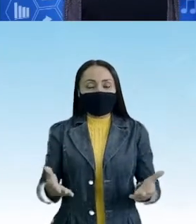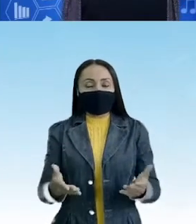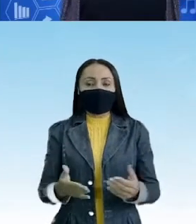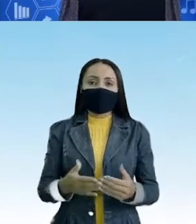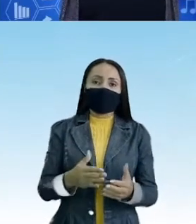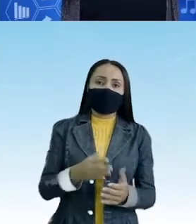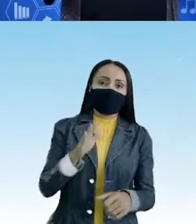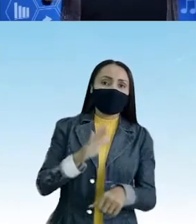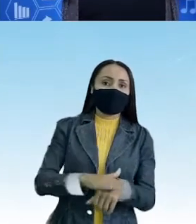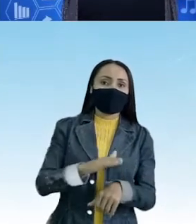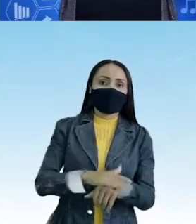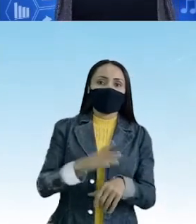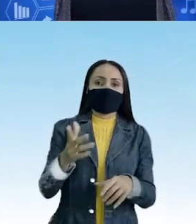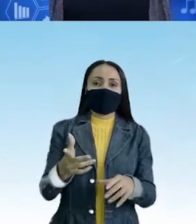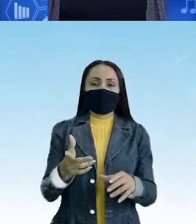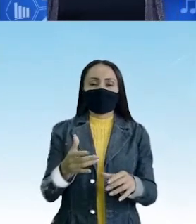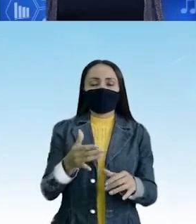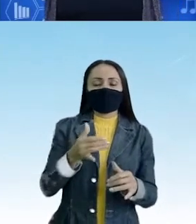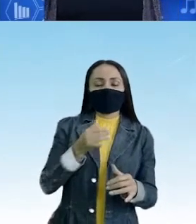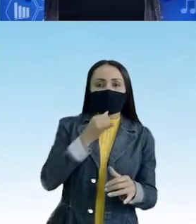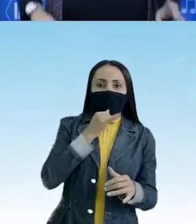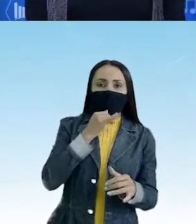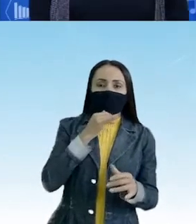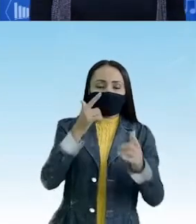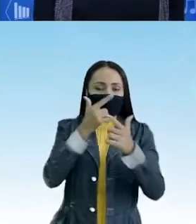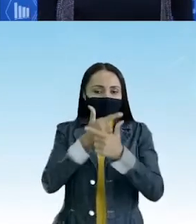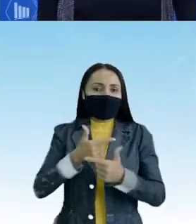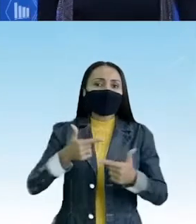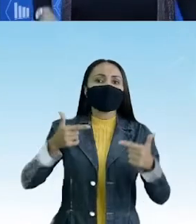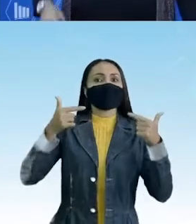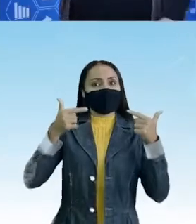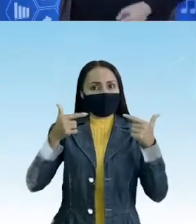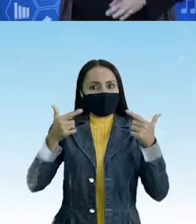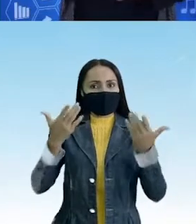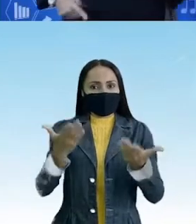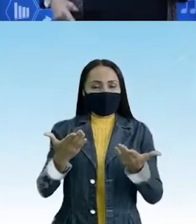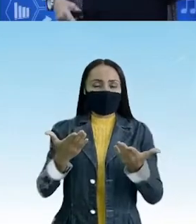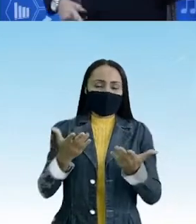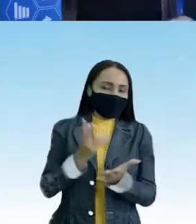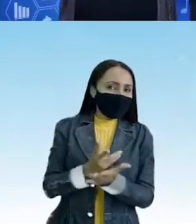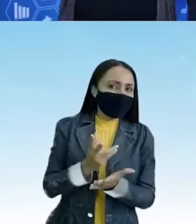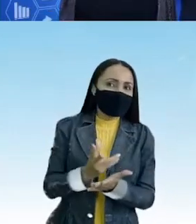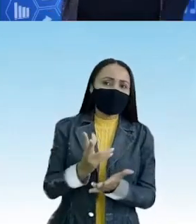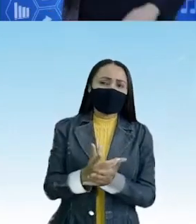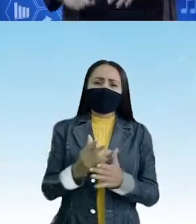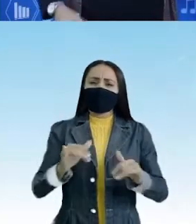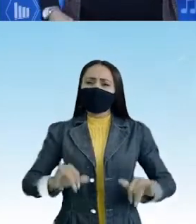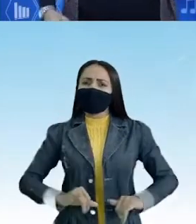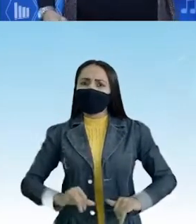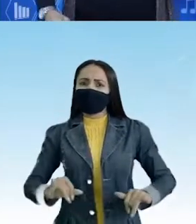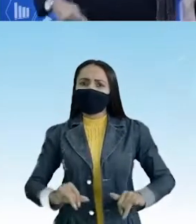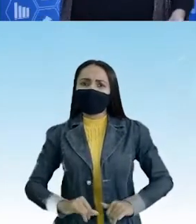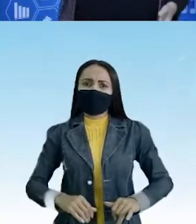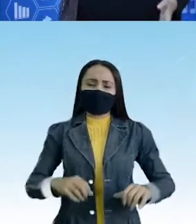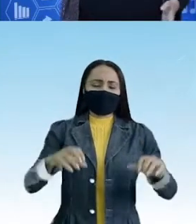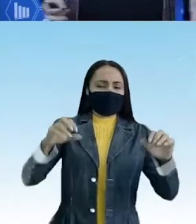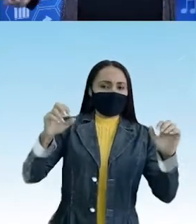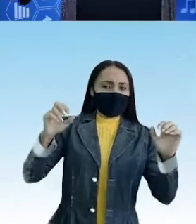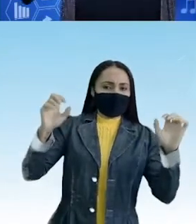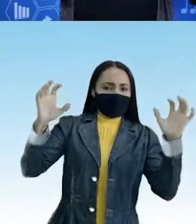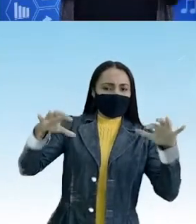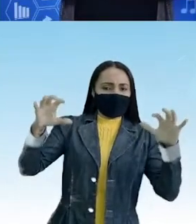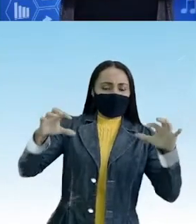mesmo estando para baixo, o sorriso está em cima. Mesmo em todo o sofrimento de águas, de enchentes, aquilo